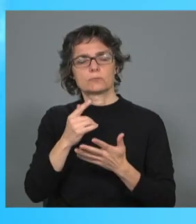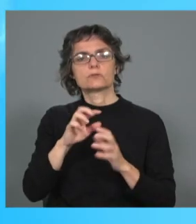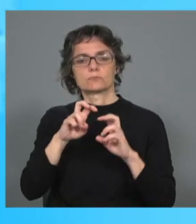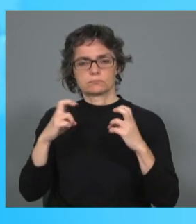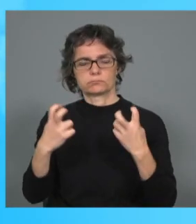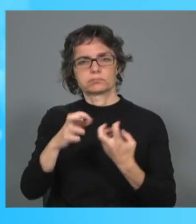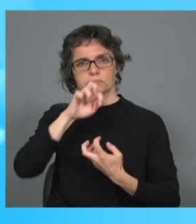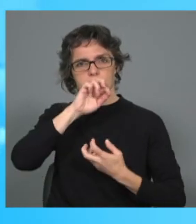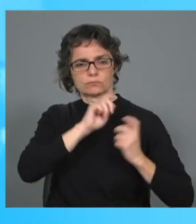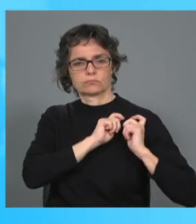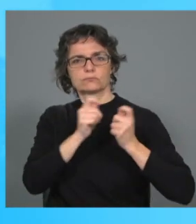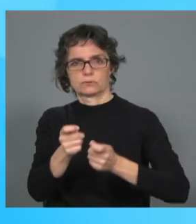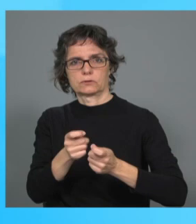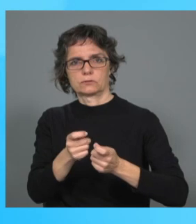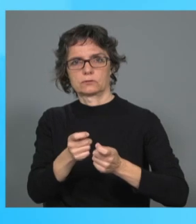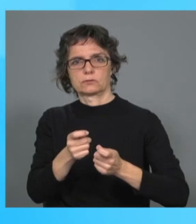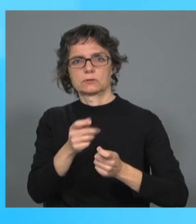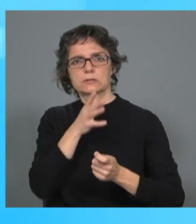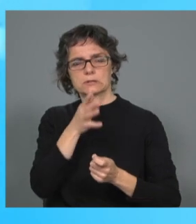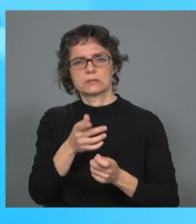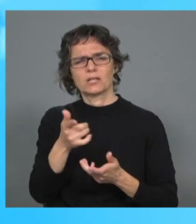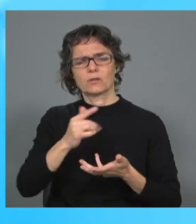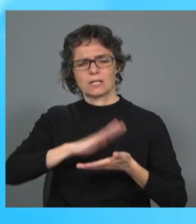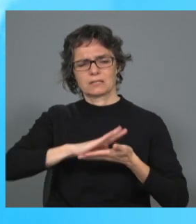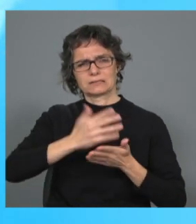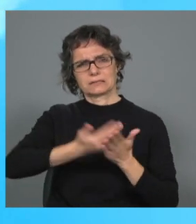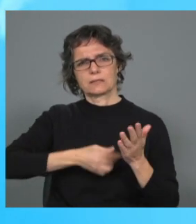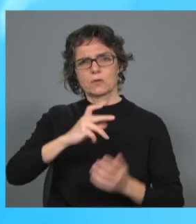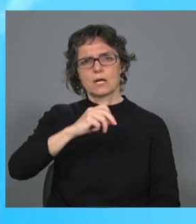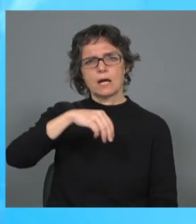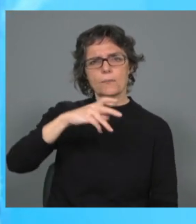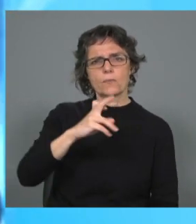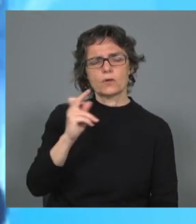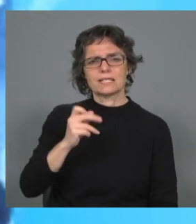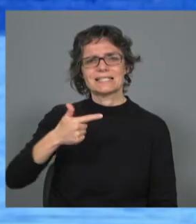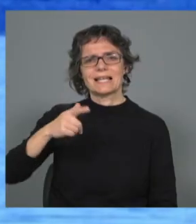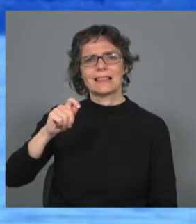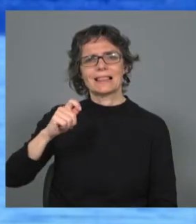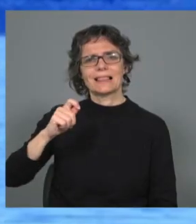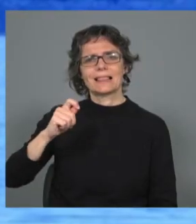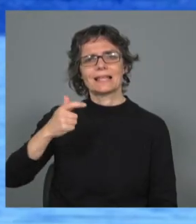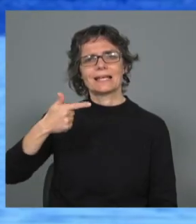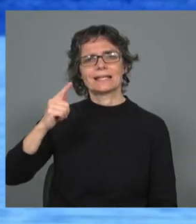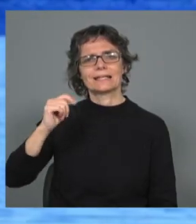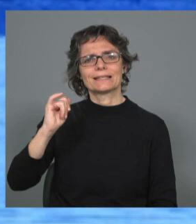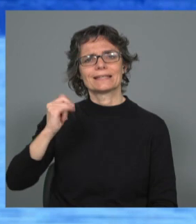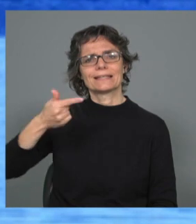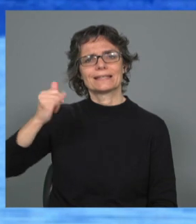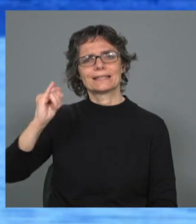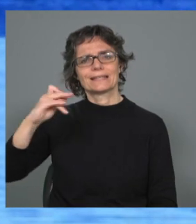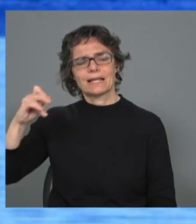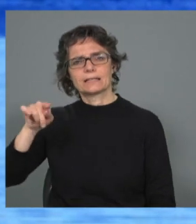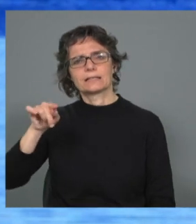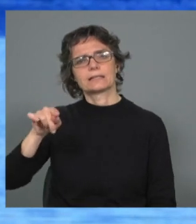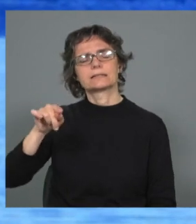de todo o mundo. O que é que falta para tornar a Amoris Laetitia ainda mais presente na vida das pessoas? Olha, falta rezar mais.